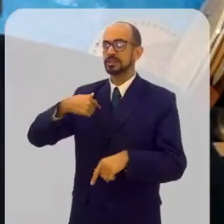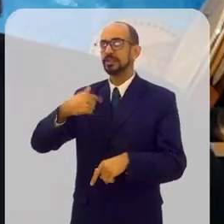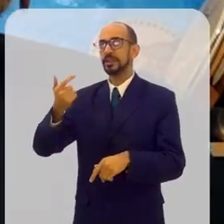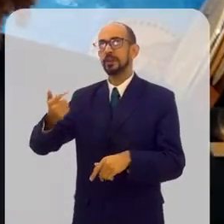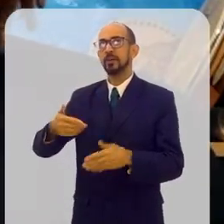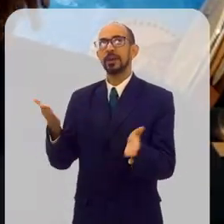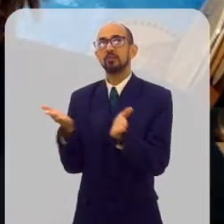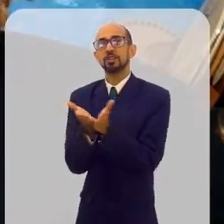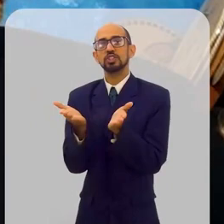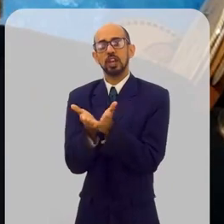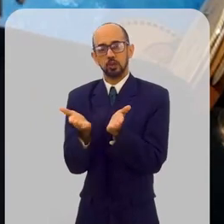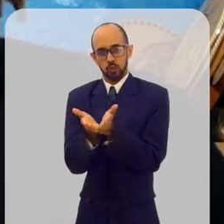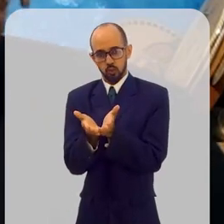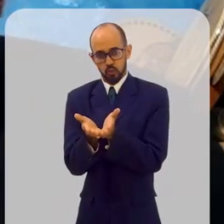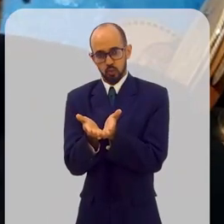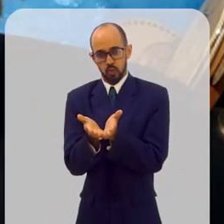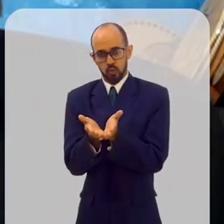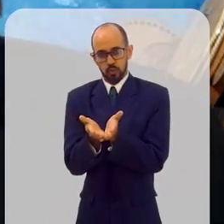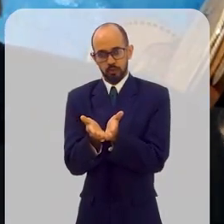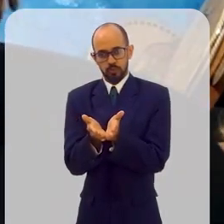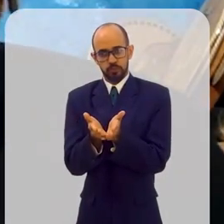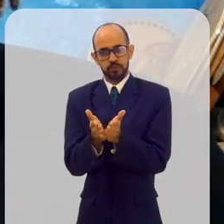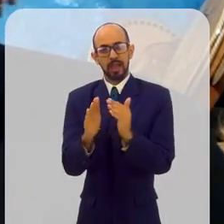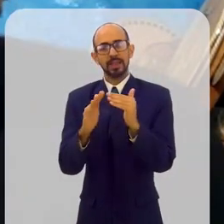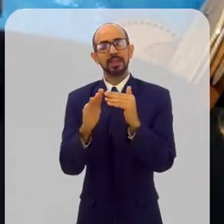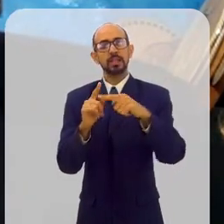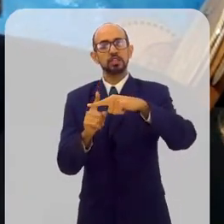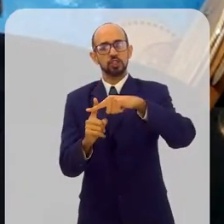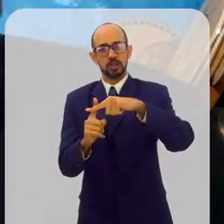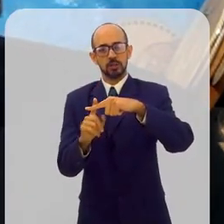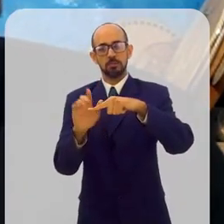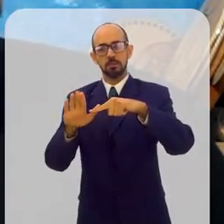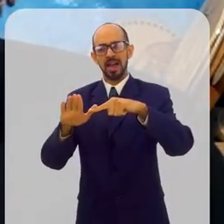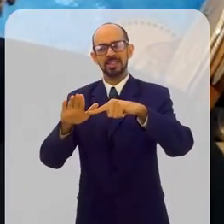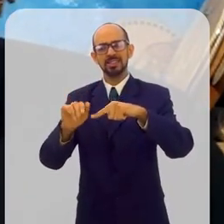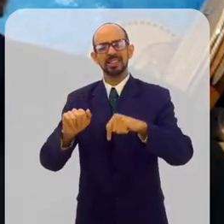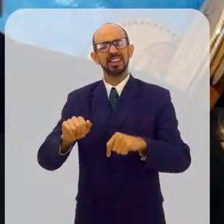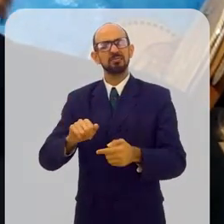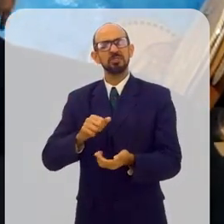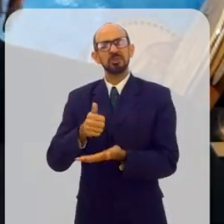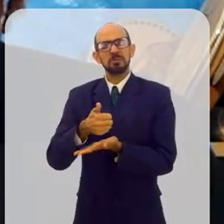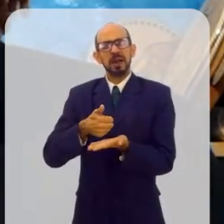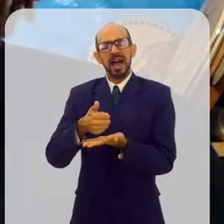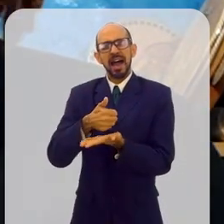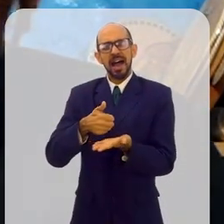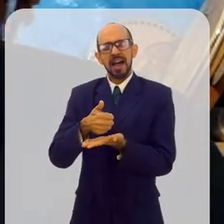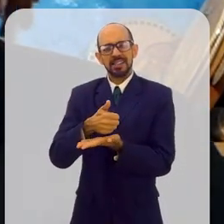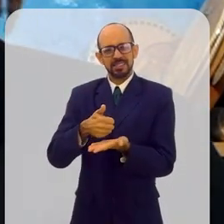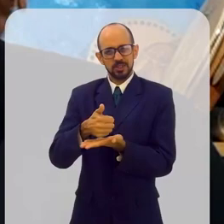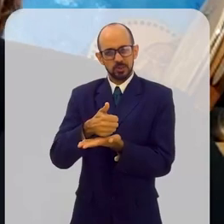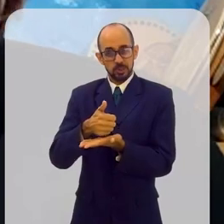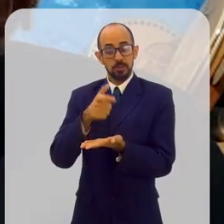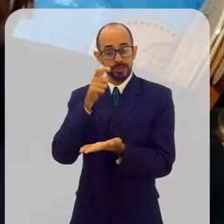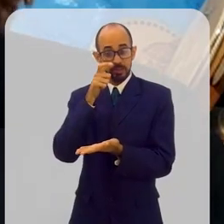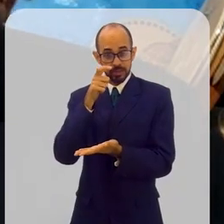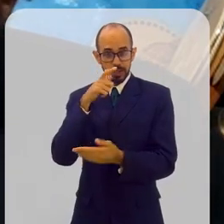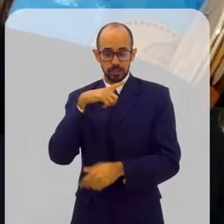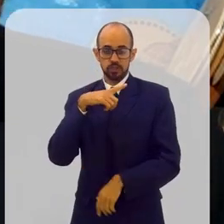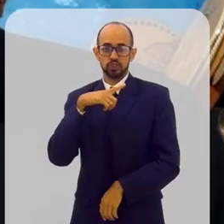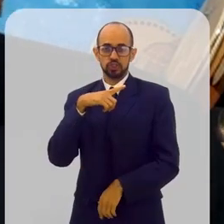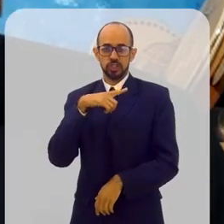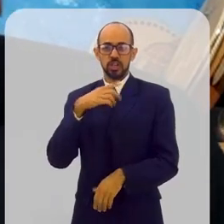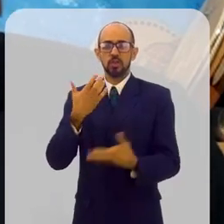foi quando eu era tipo evangélico, teatro na igreja, mas mesmo assim era muito incipiente. Mas eu